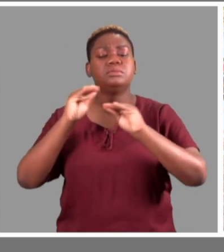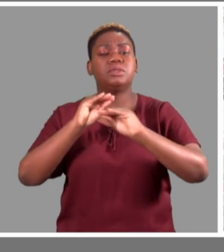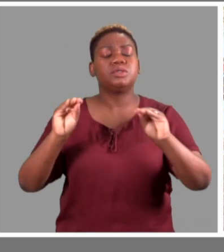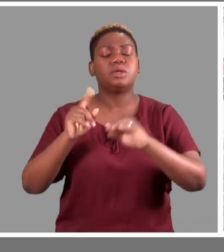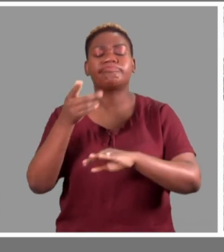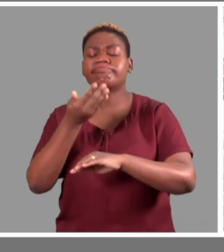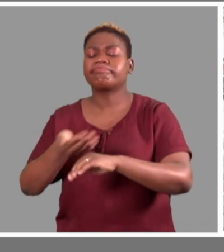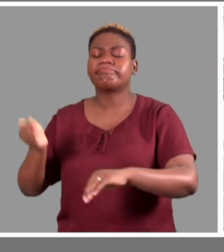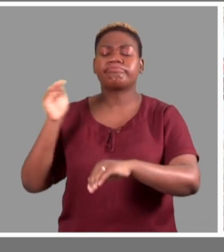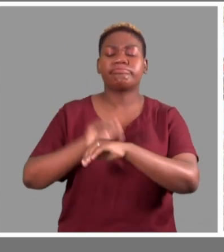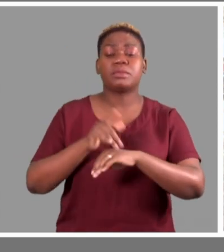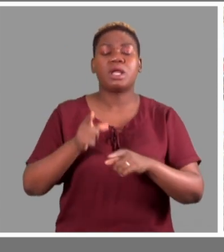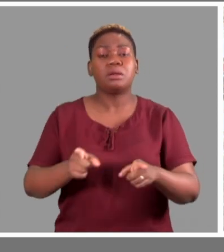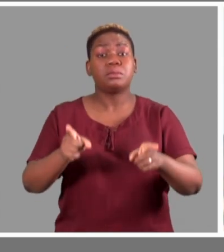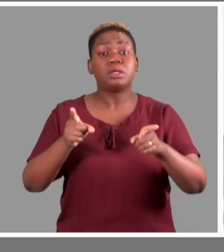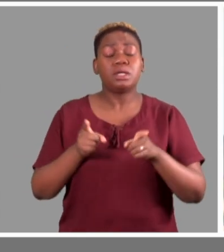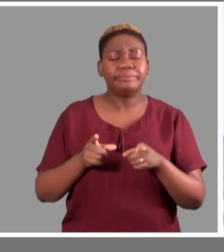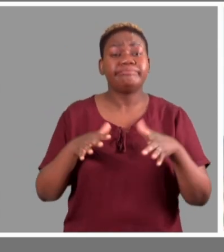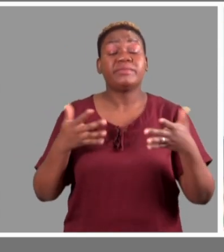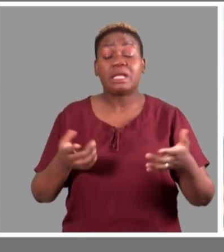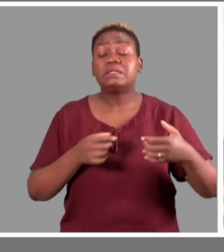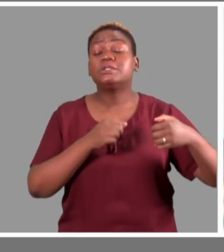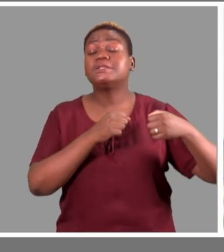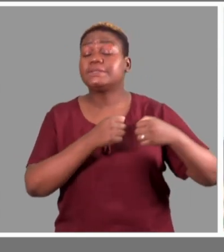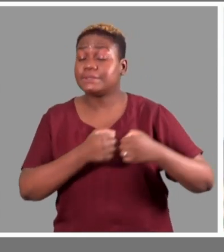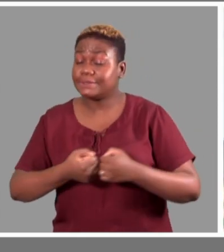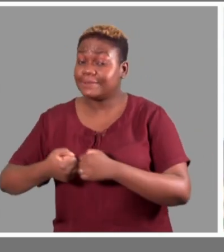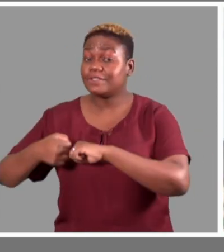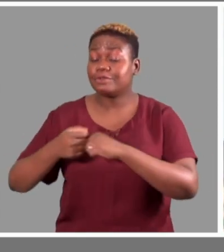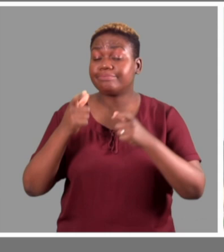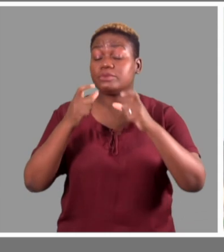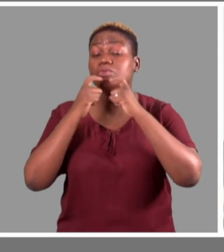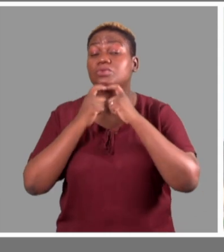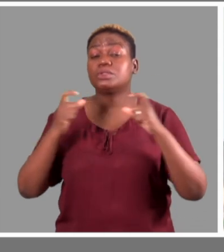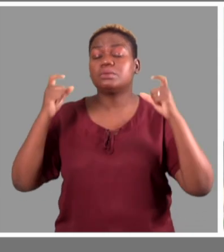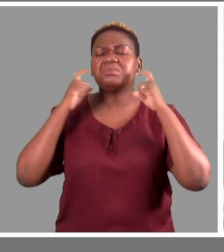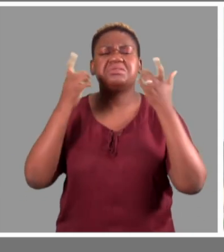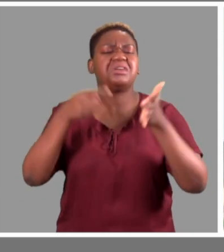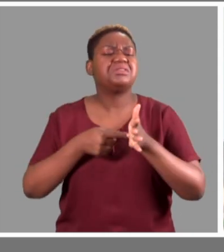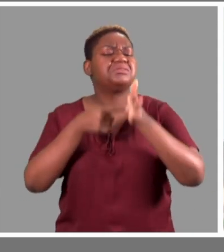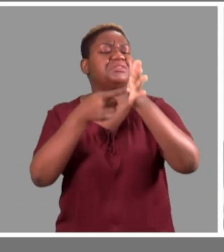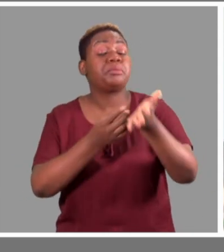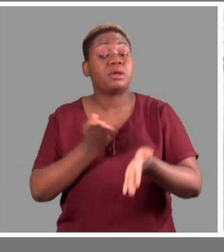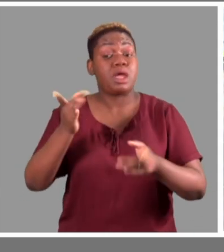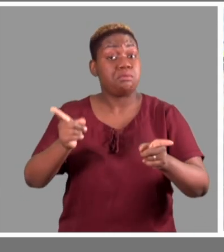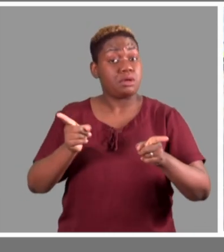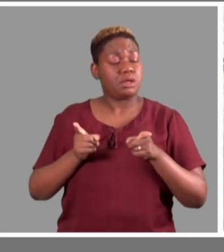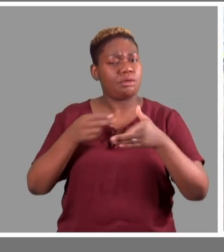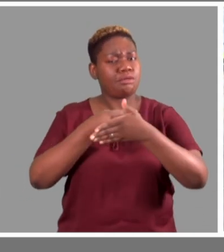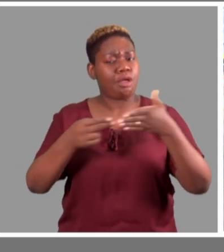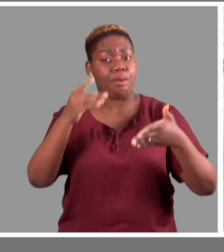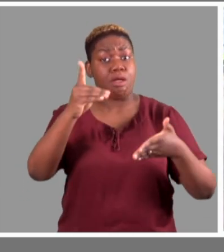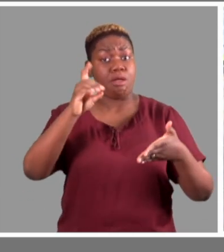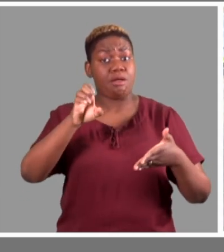O acesso à educação e formação profissional para a rapariga com deficiência continua a ser um desafio em Moçambique.